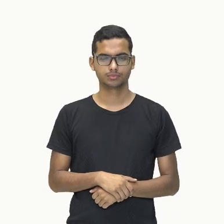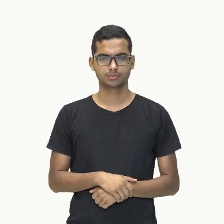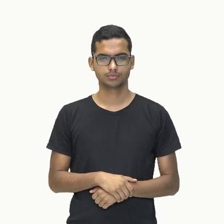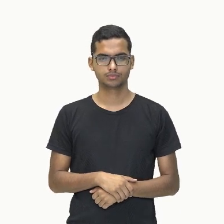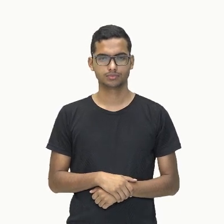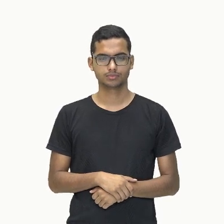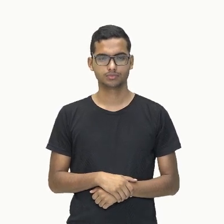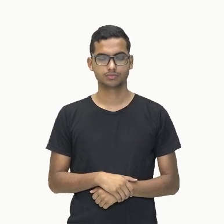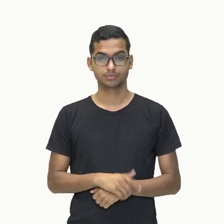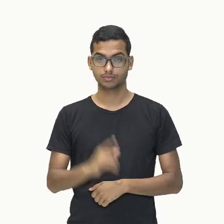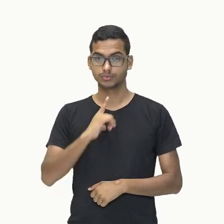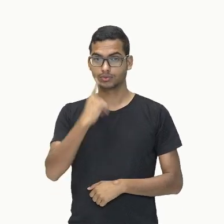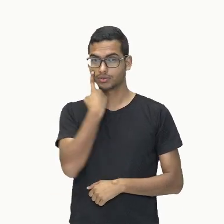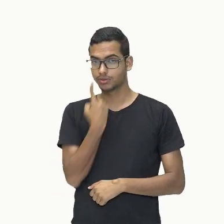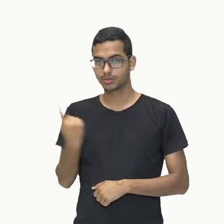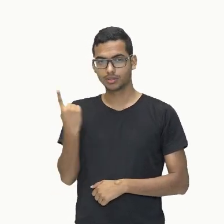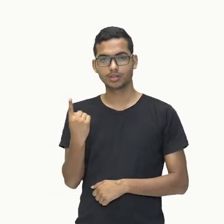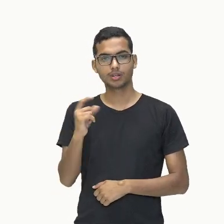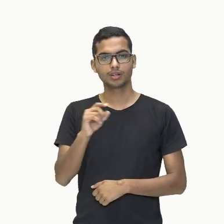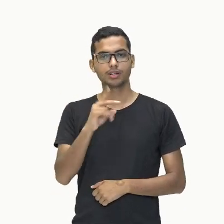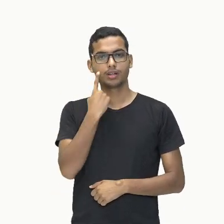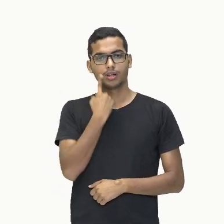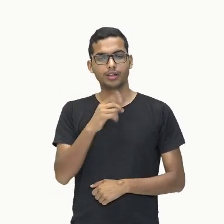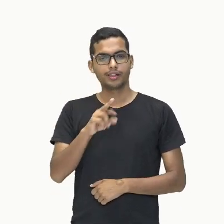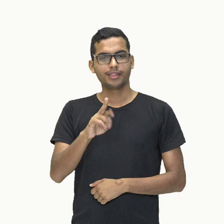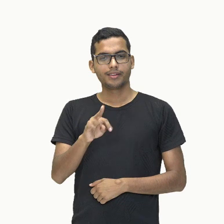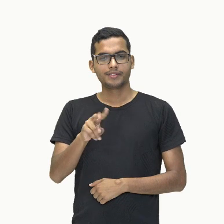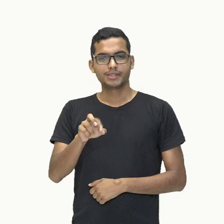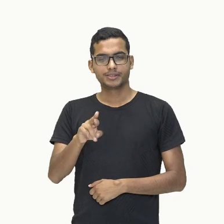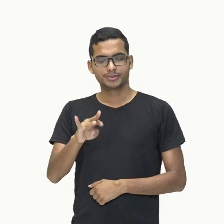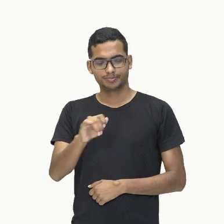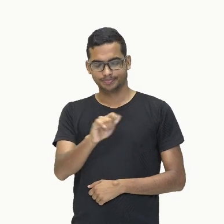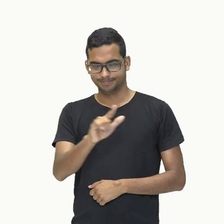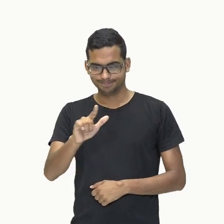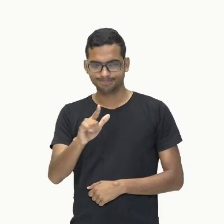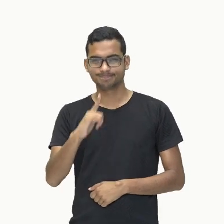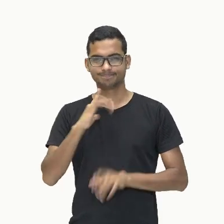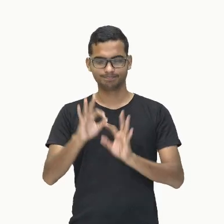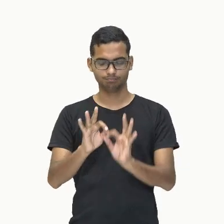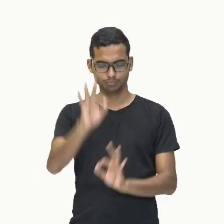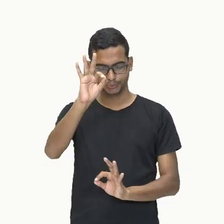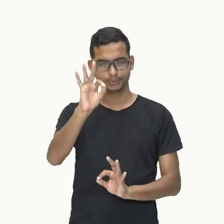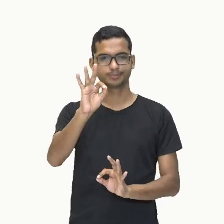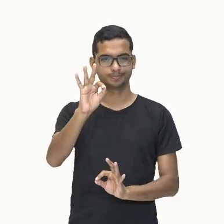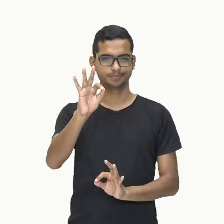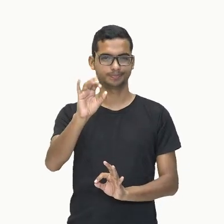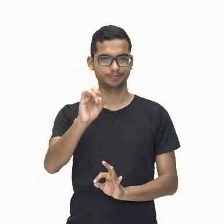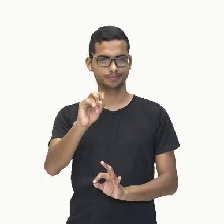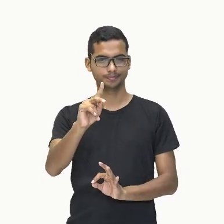em cima do 2. Por isso que está escrito aqui, ó, que ela é uma reta vertical, tá bom?